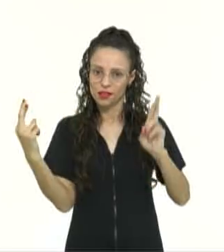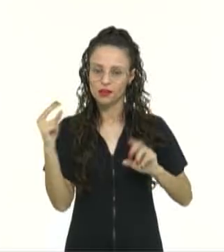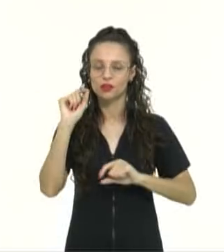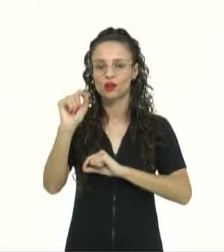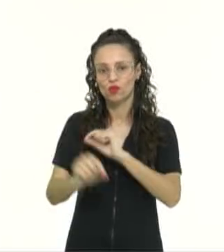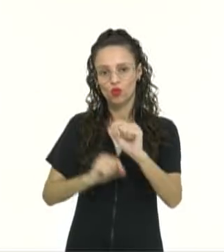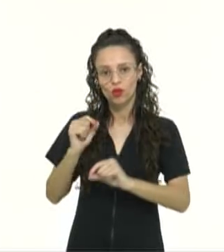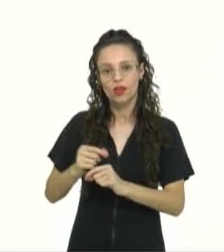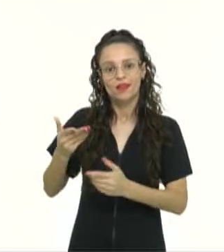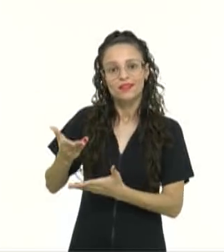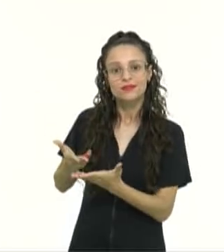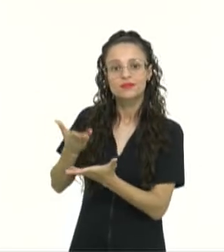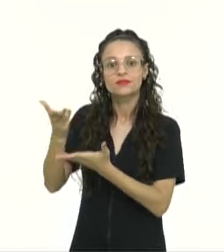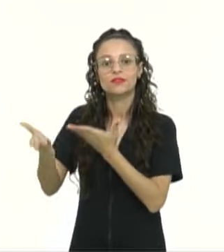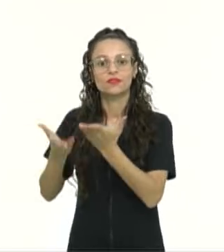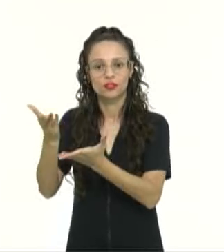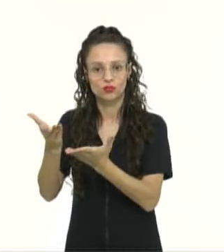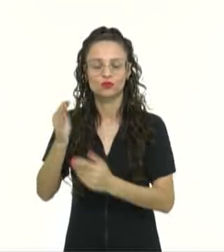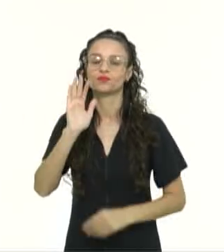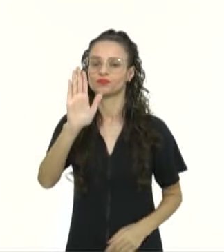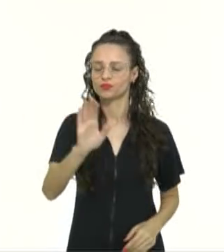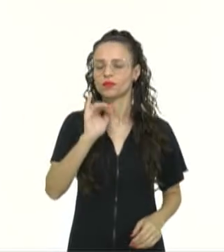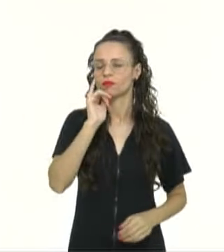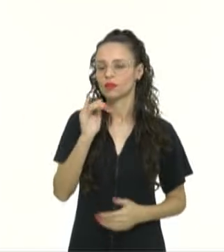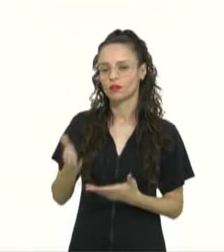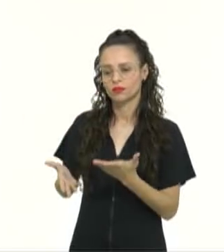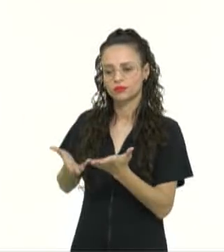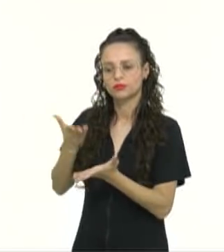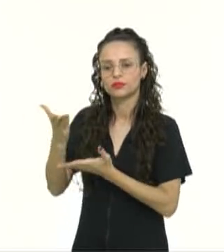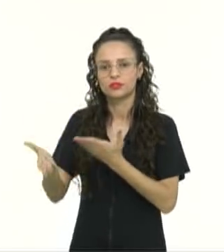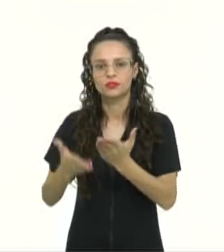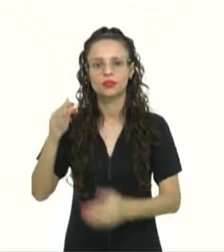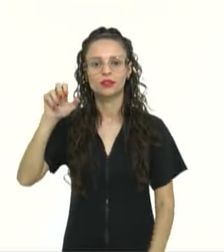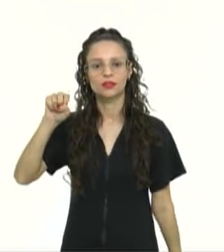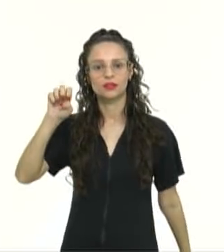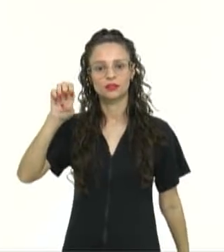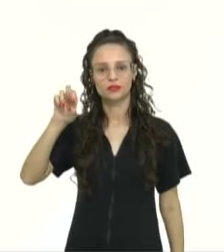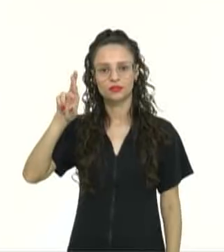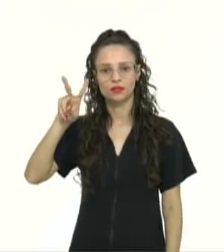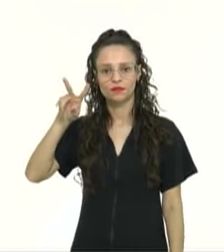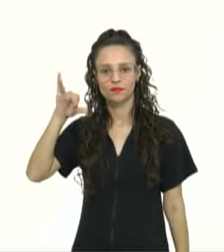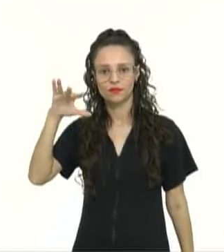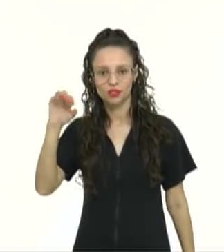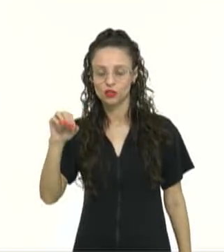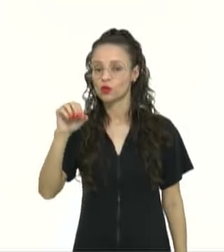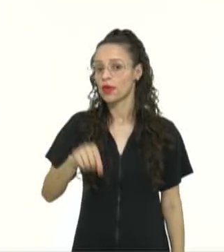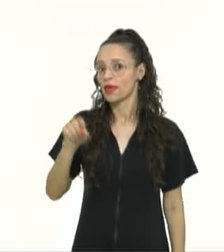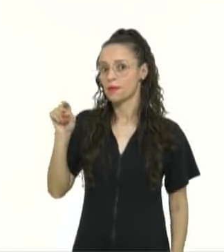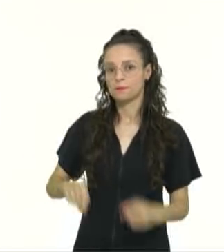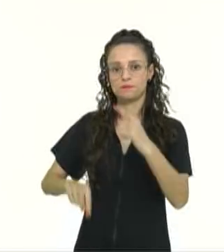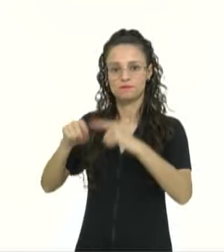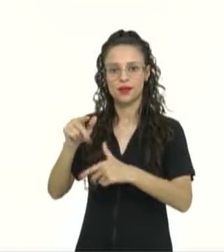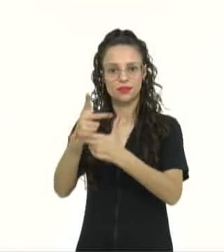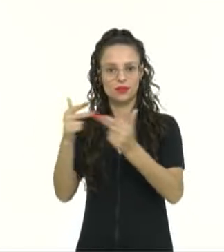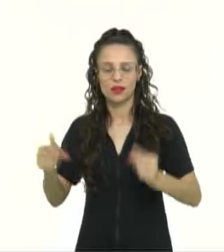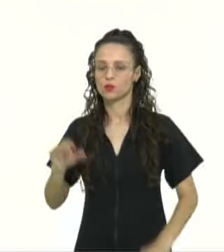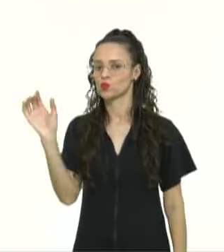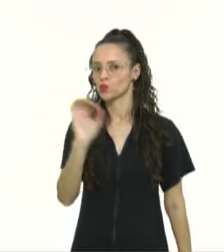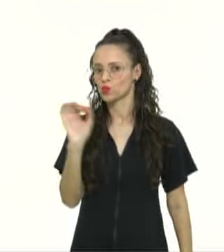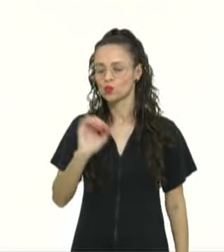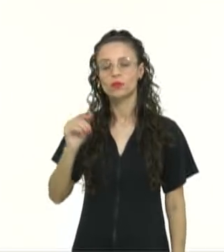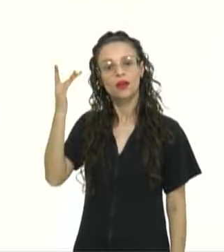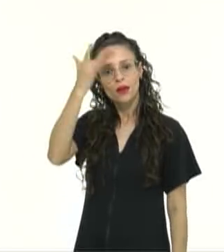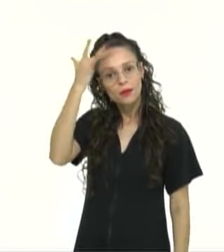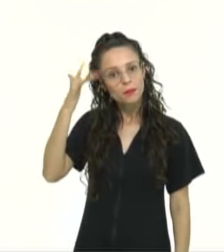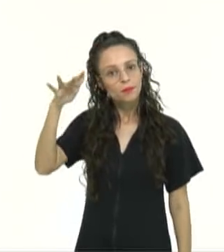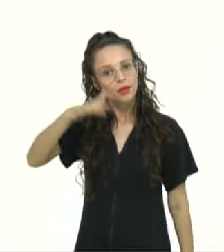aos serviços. Então, os serviços são produtos não materiais, em que as pessoas